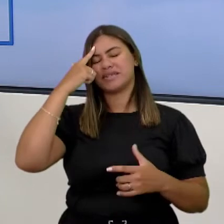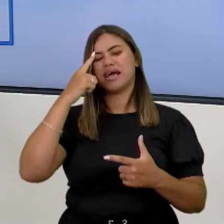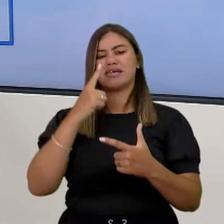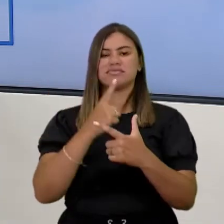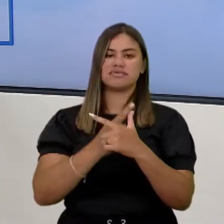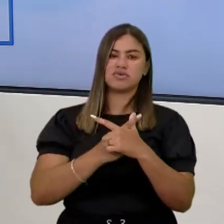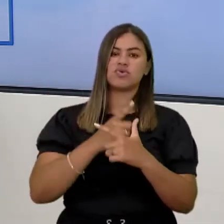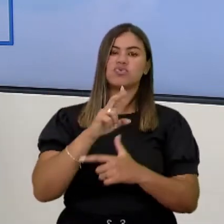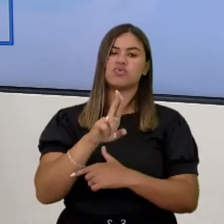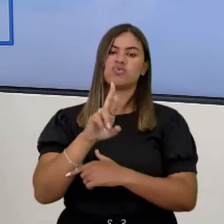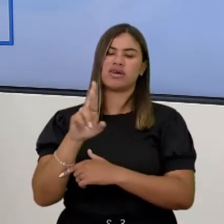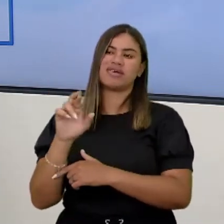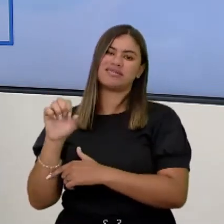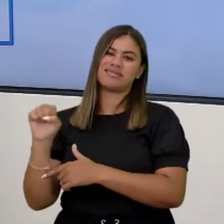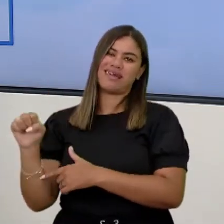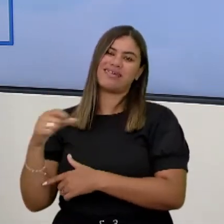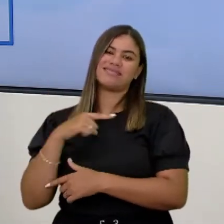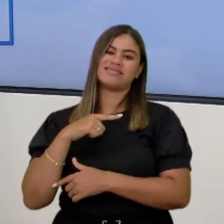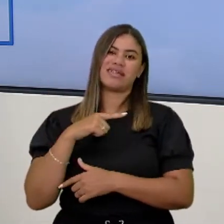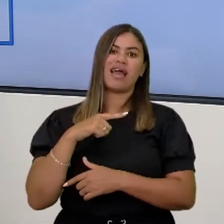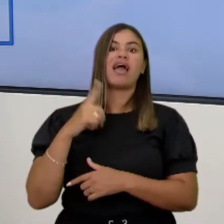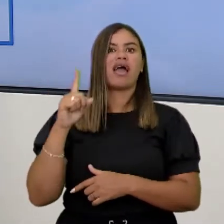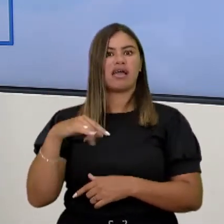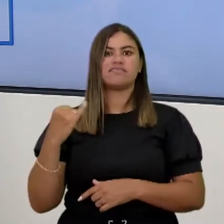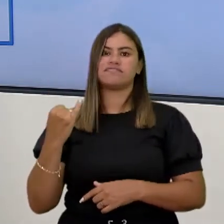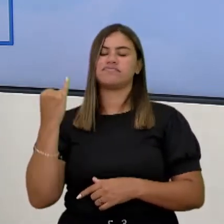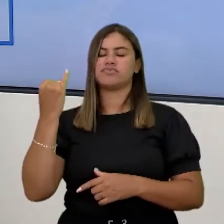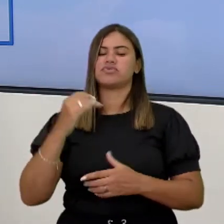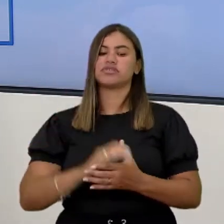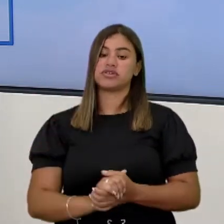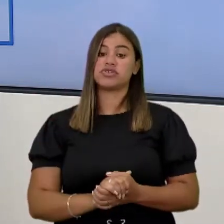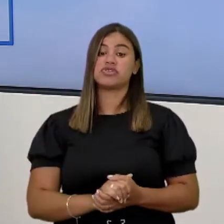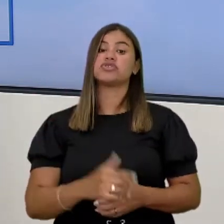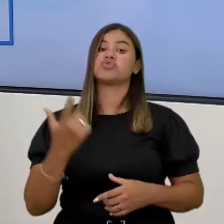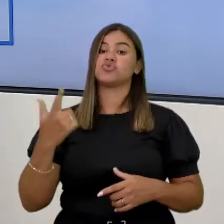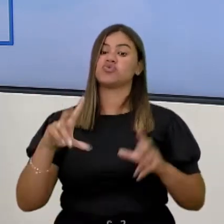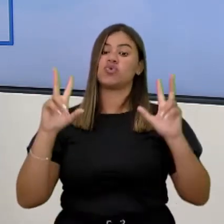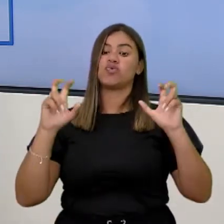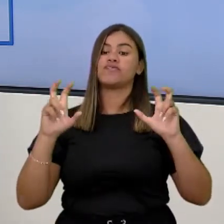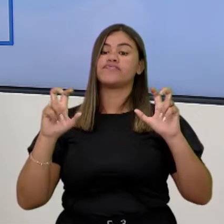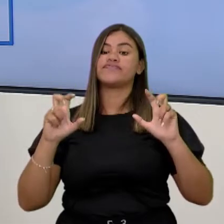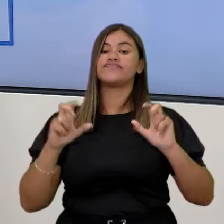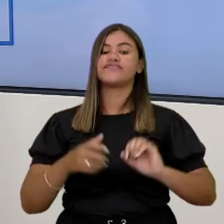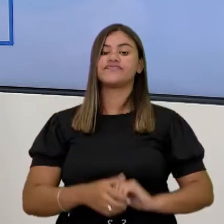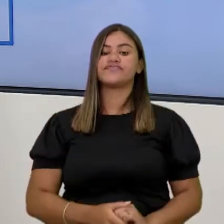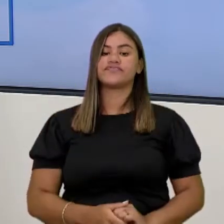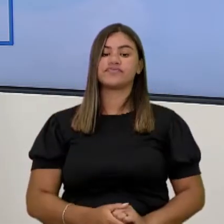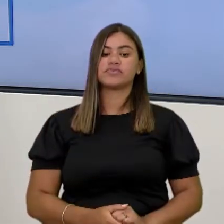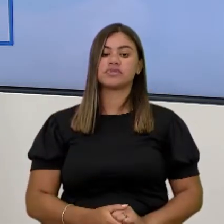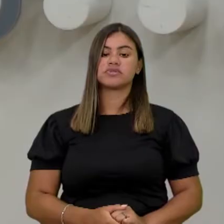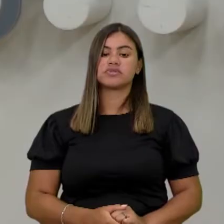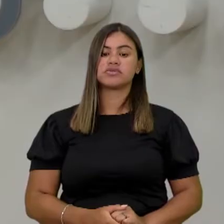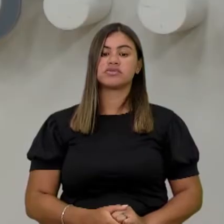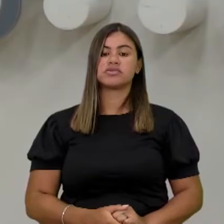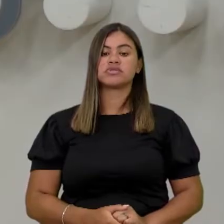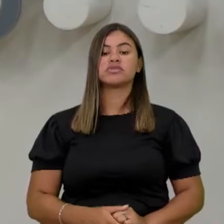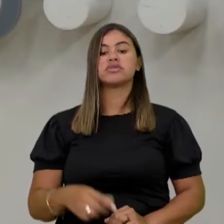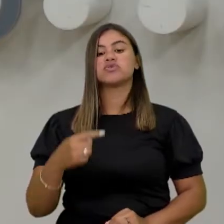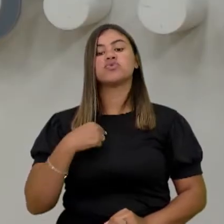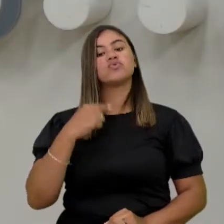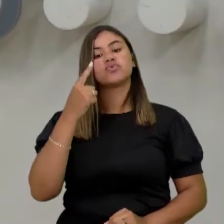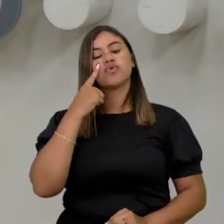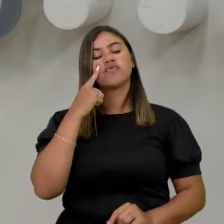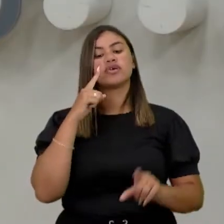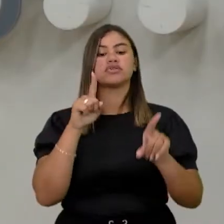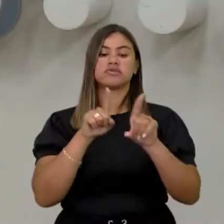Unidos, é um assunto que é relevante, né? Outro assunto, professora Taiana? Olha, tem que ser da imprensa mundial, porque eu estou vendo aqui também,